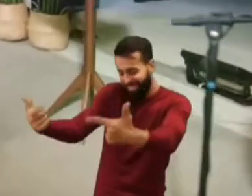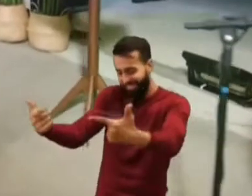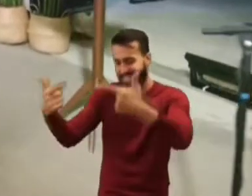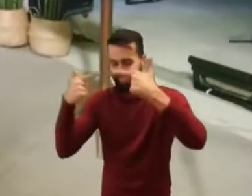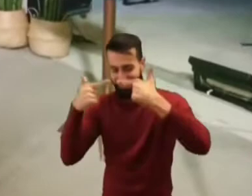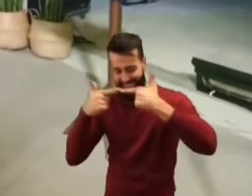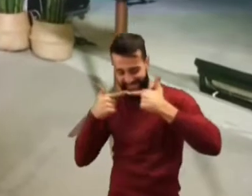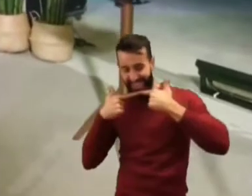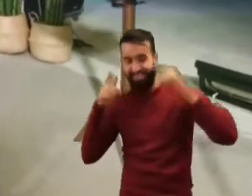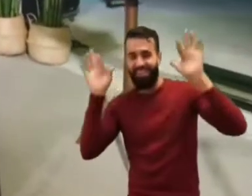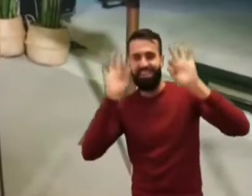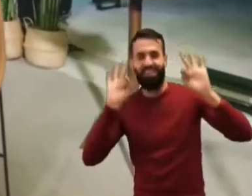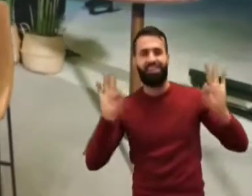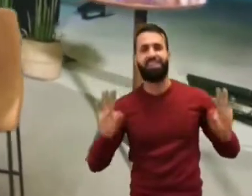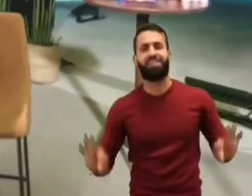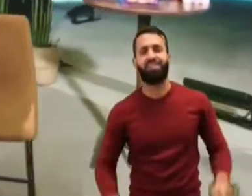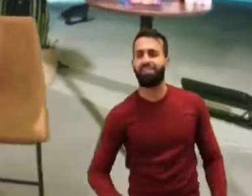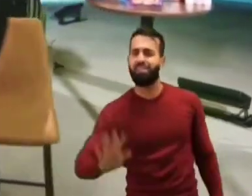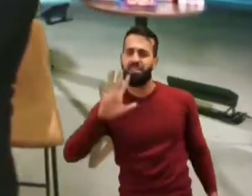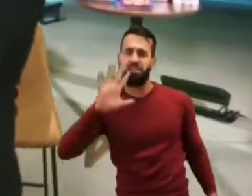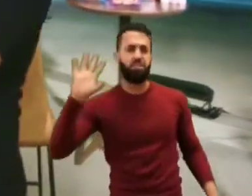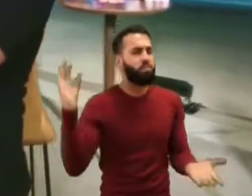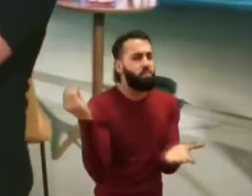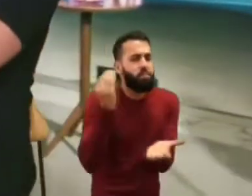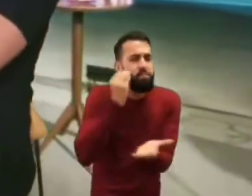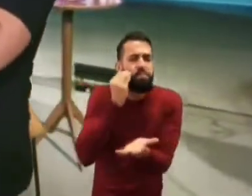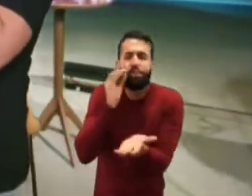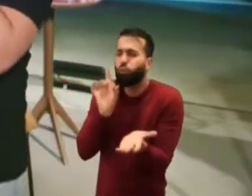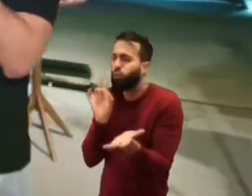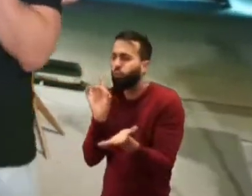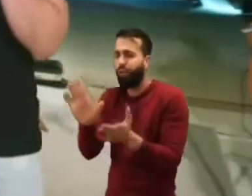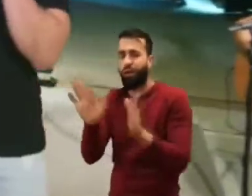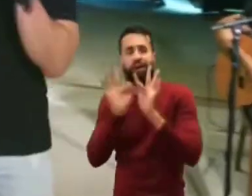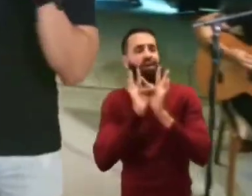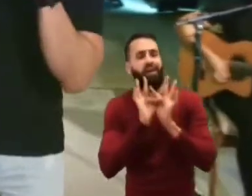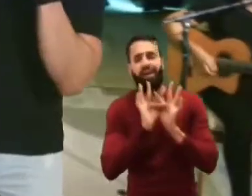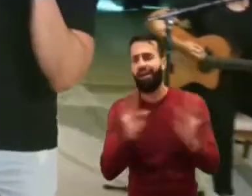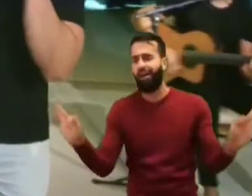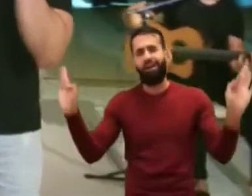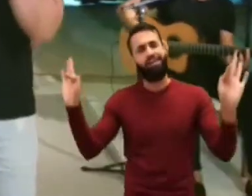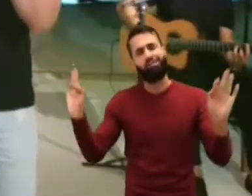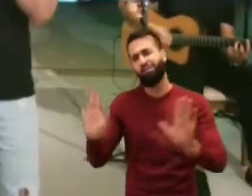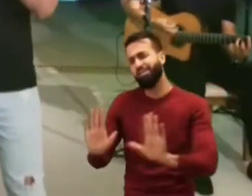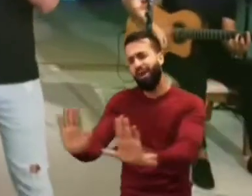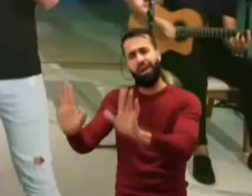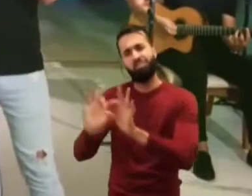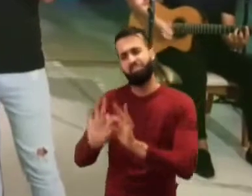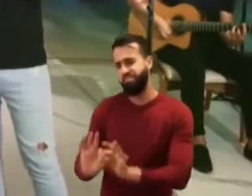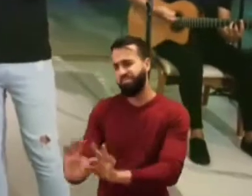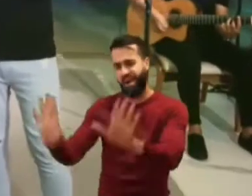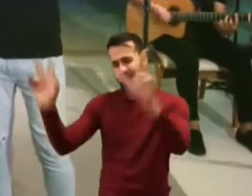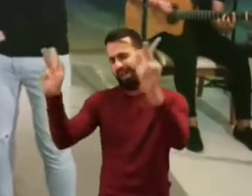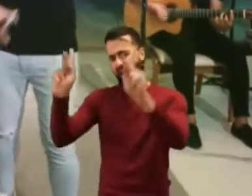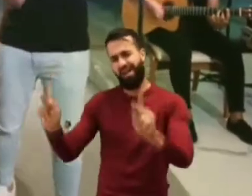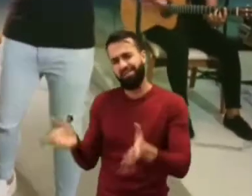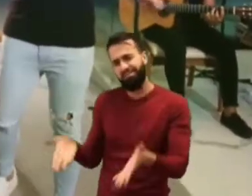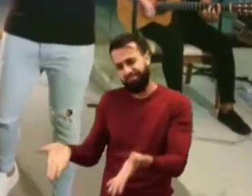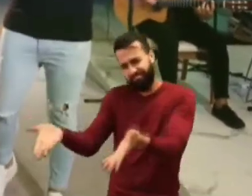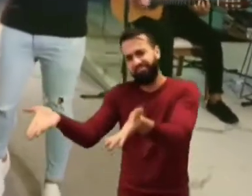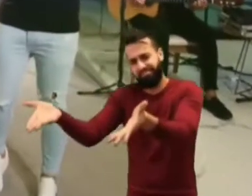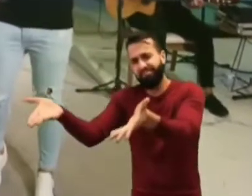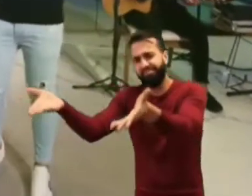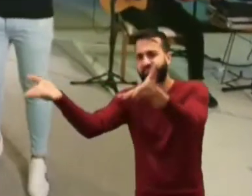feliz. Só um beijo e nada mais, pra deixar você em paz